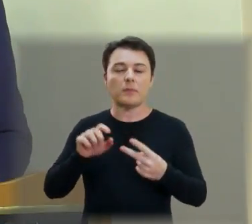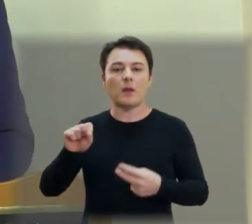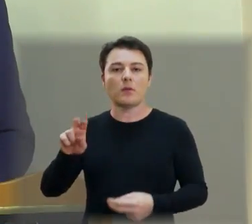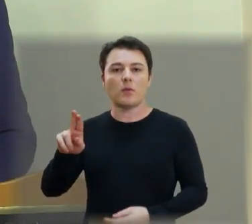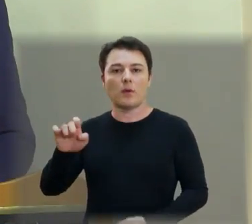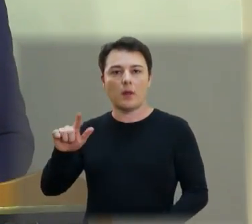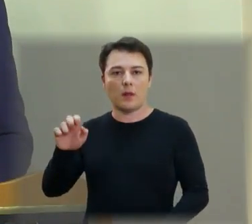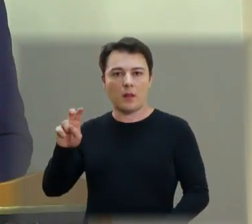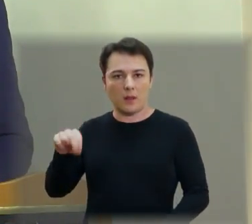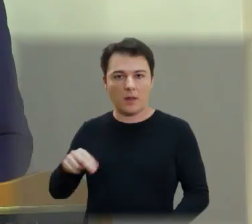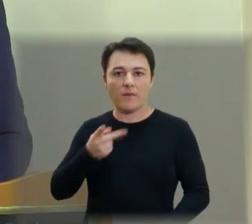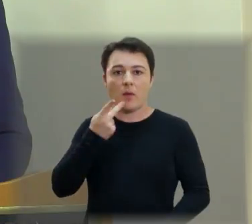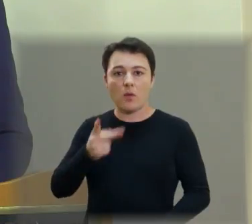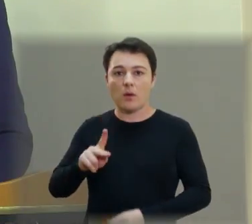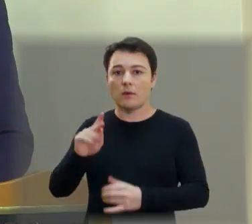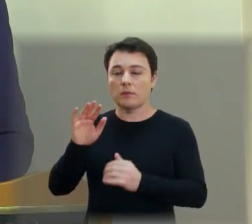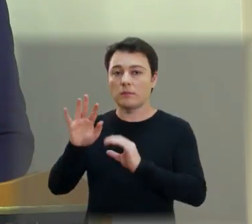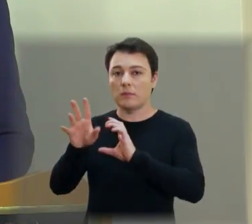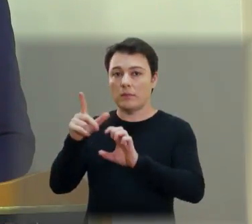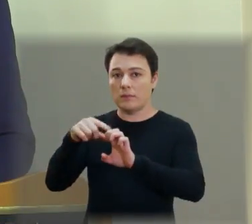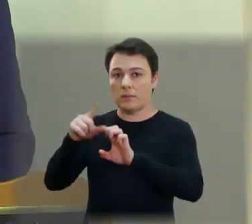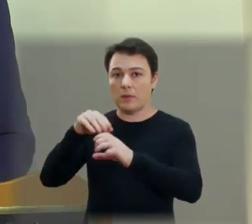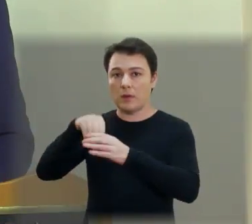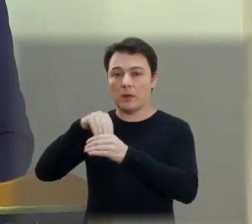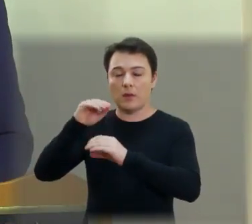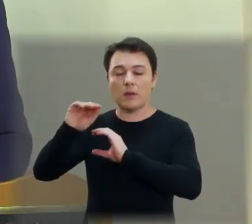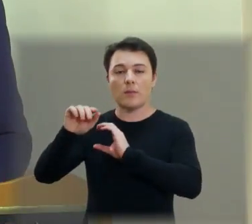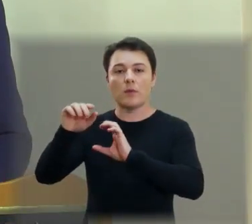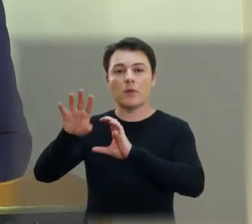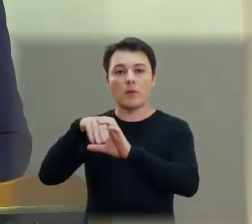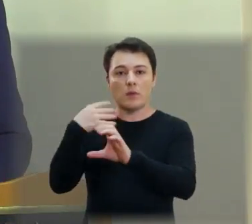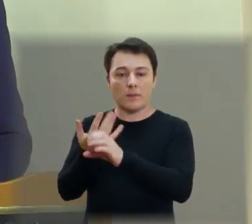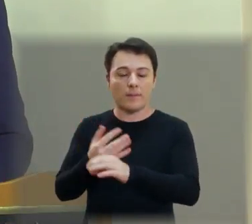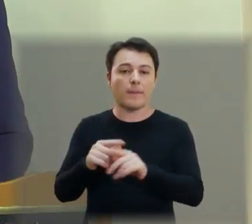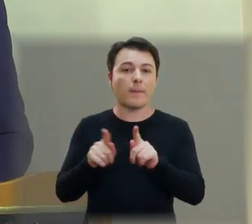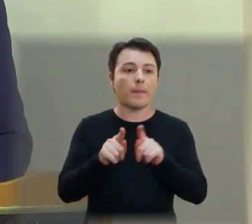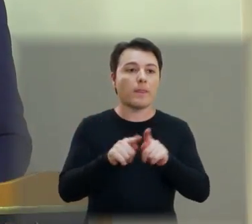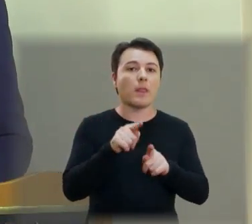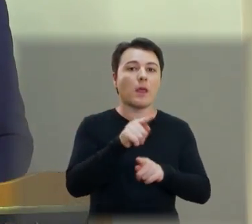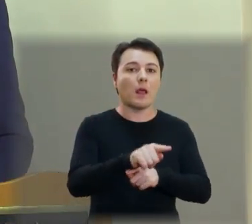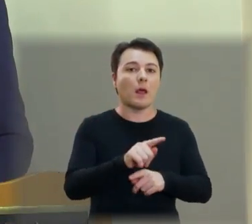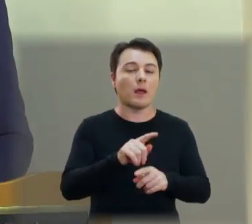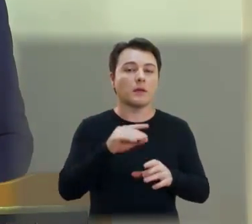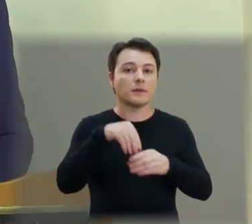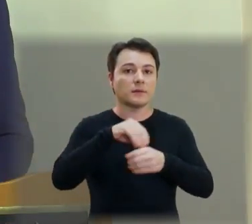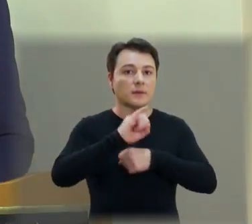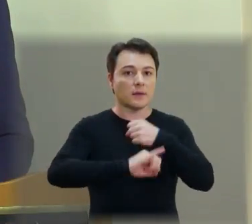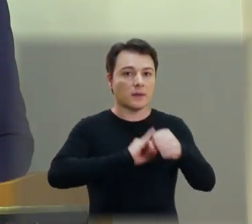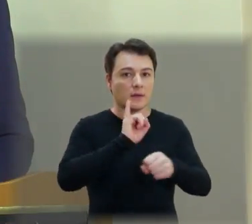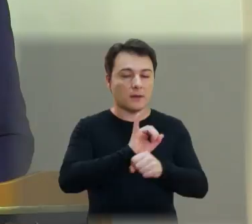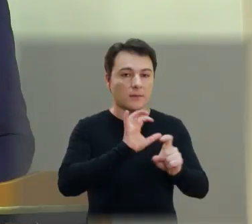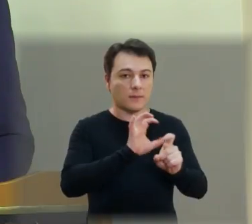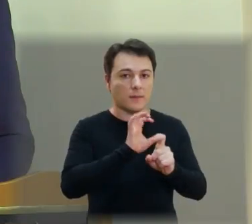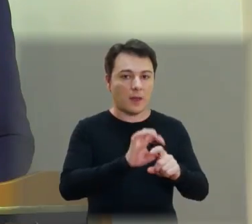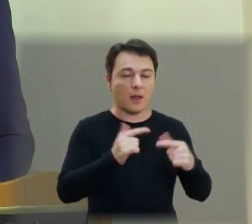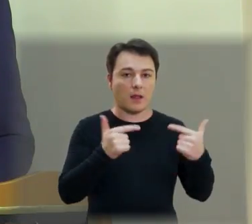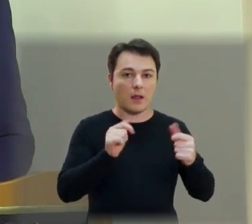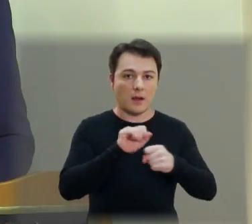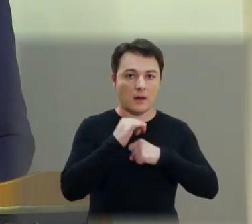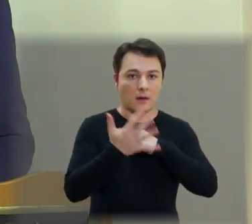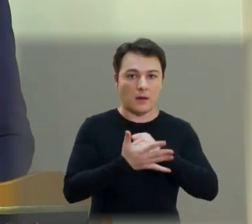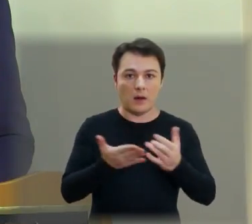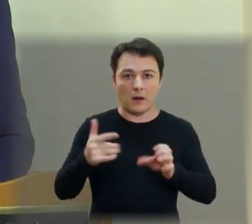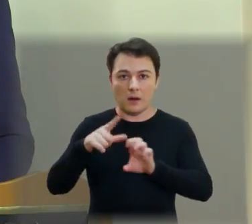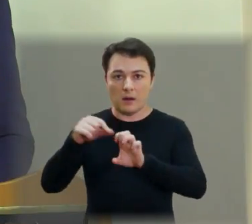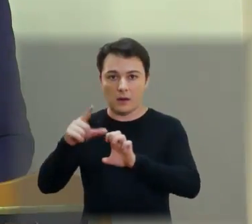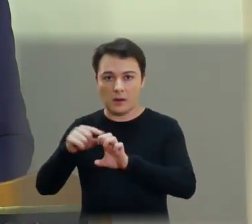Neves, empreendedorismo no YouTube. A Karina Bauman, influencer durante a pandemia. Heloísa Pádua, oportunidade de